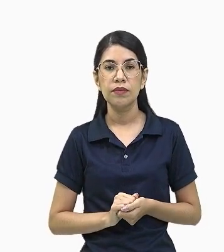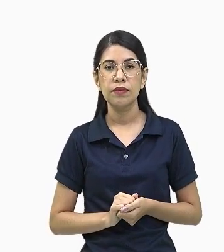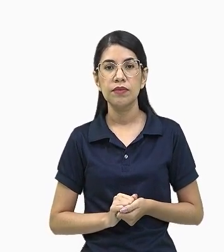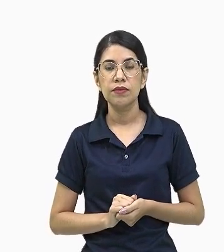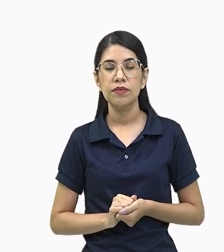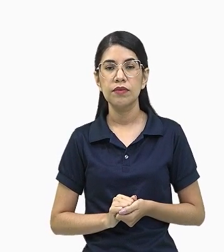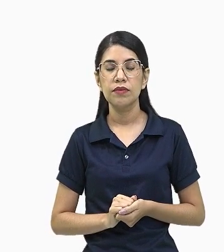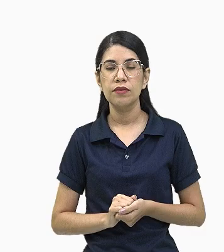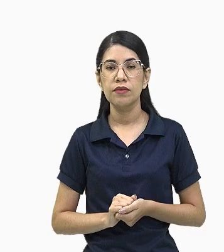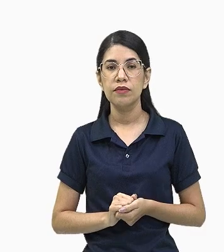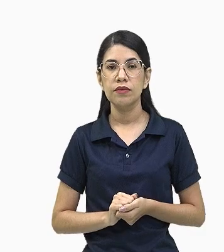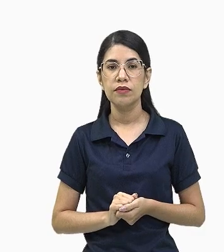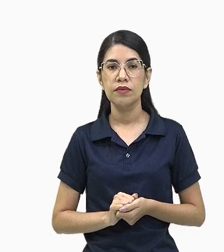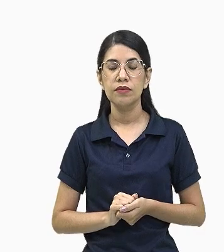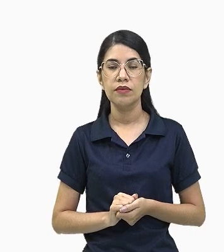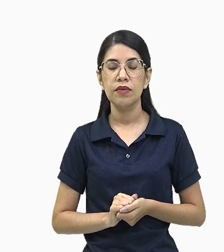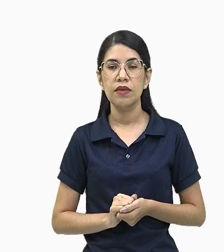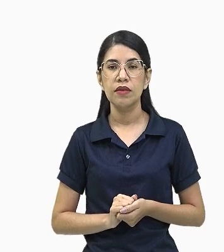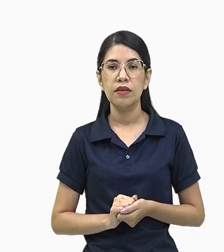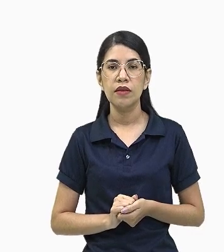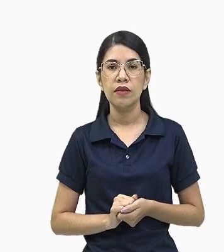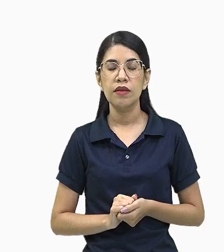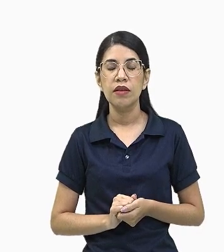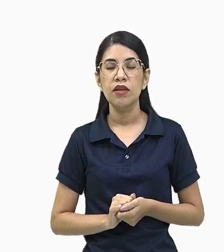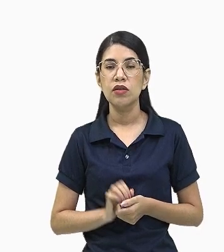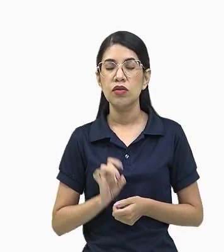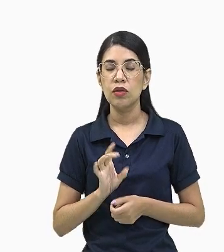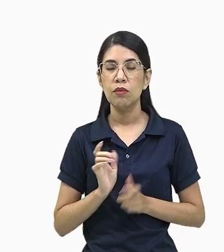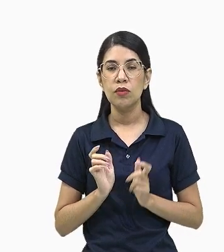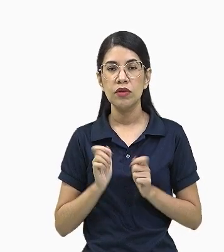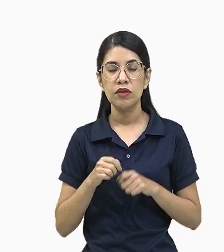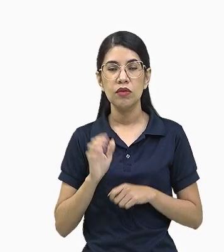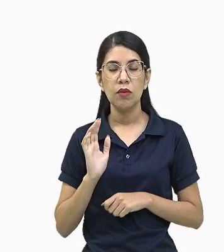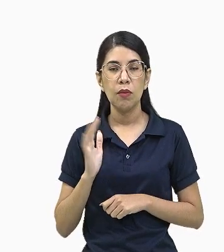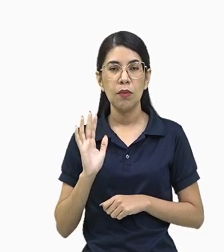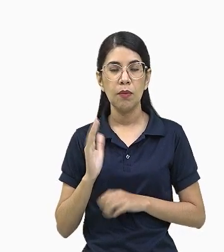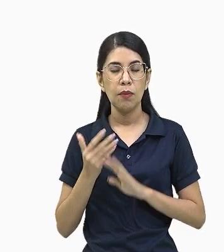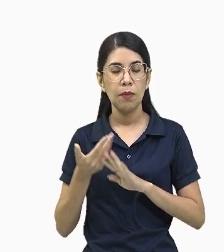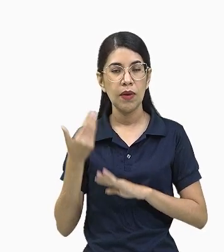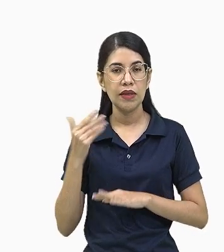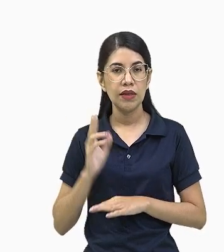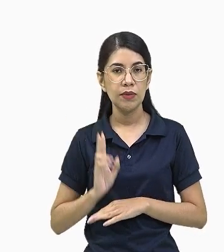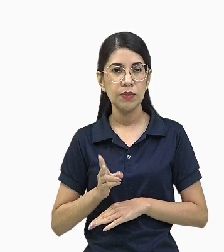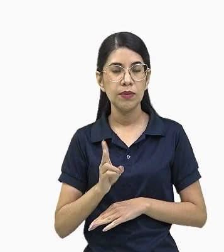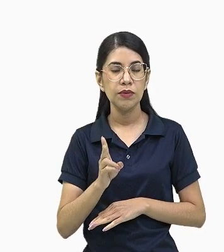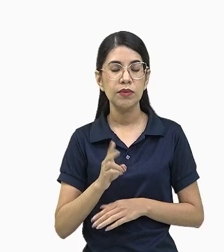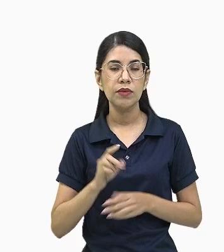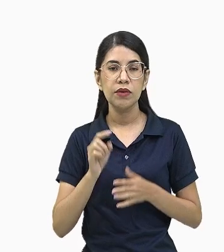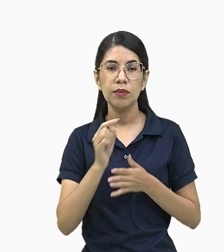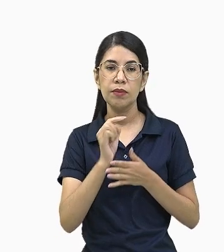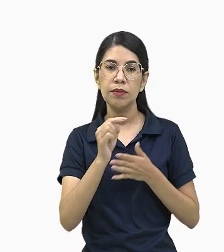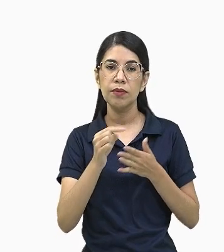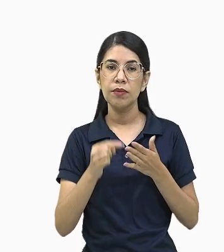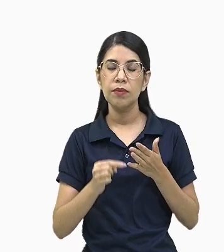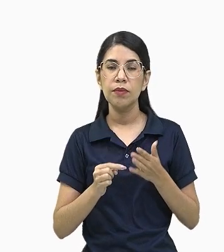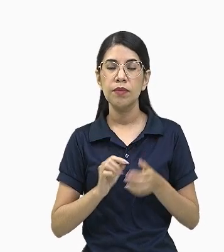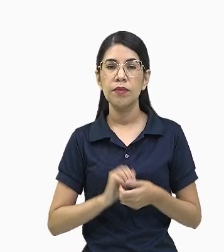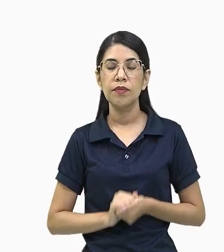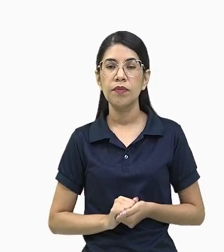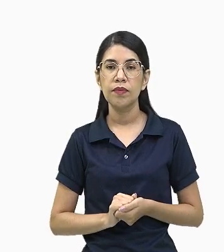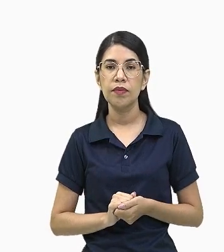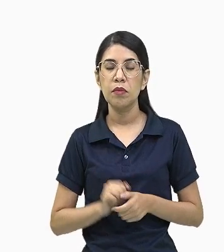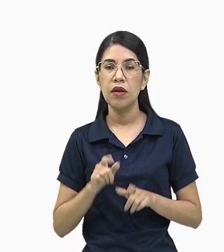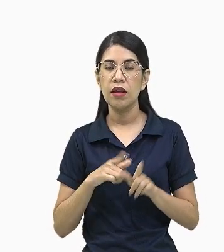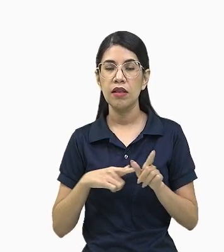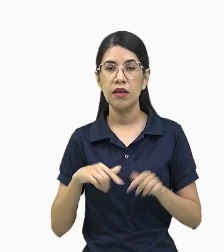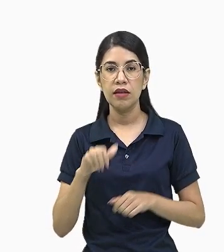the same time. Isso só é possível no past continuous. Vamos ver qual é a resposta? Veja aí. Vamos revelar.